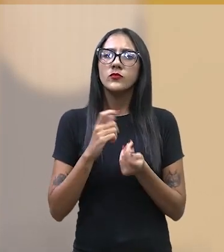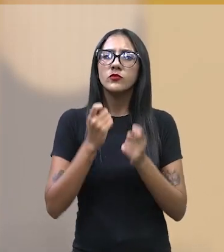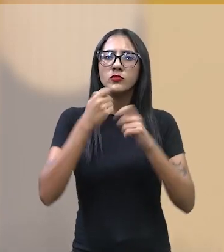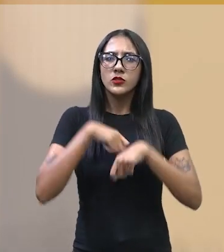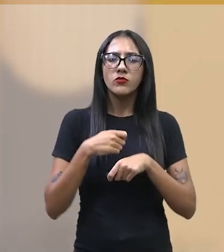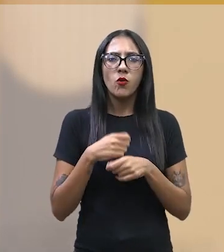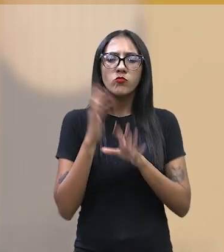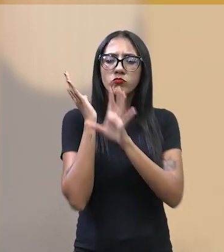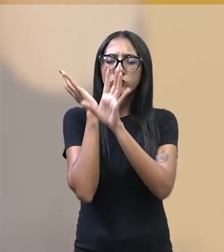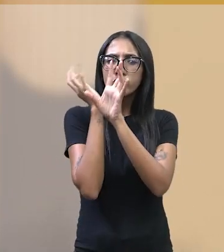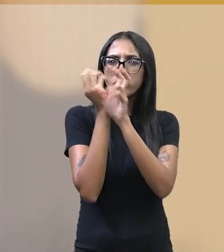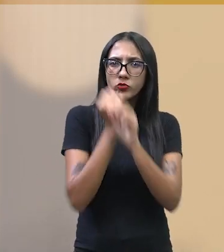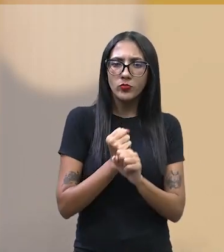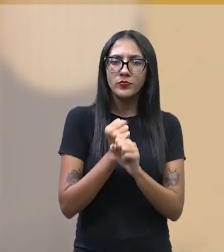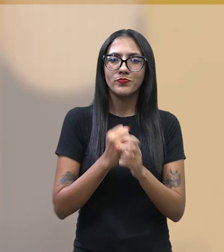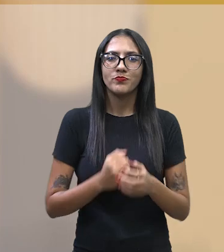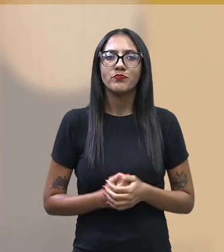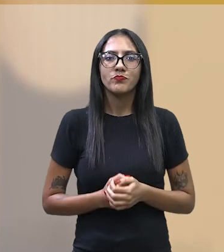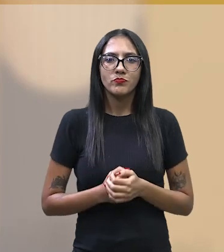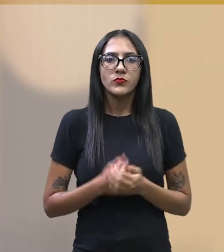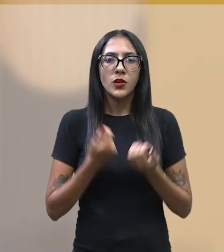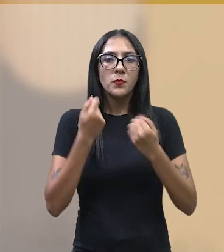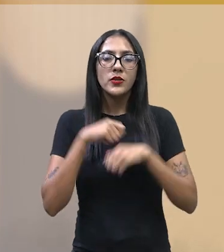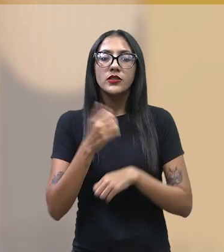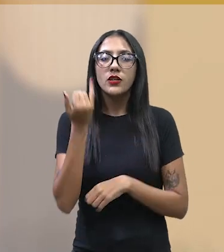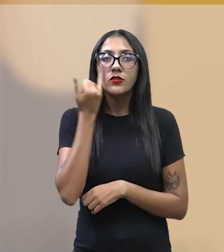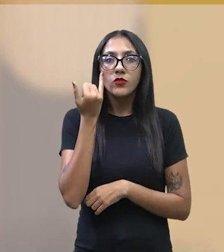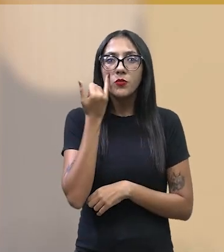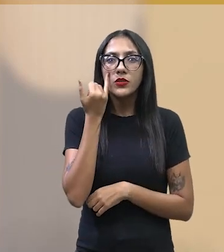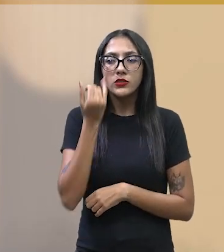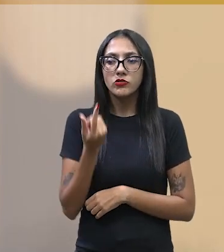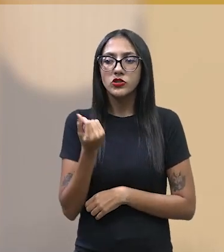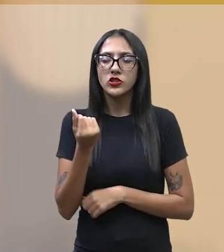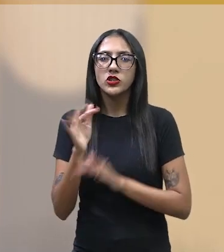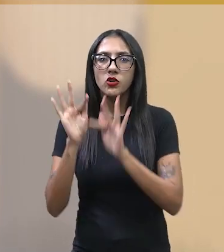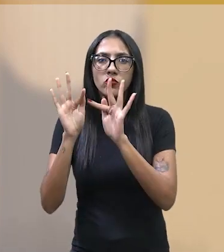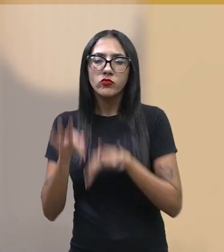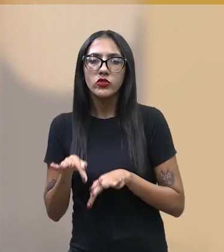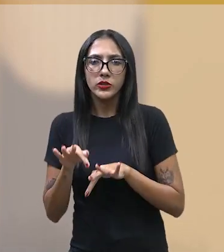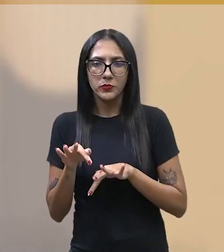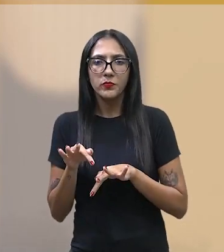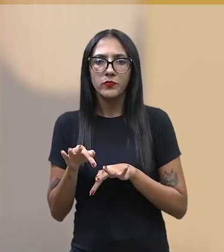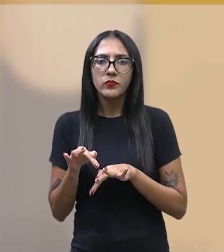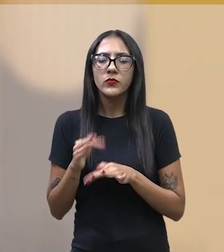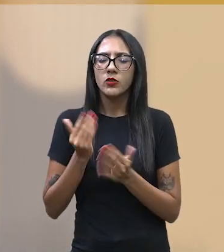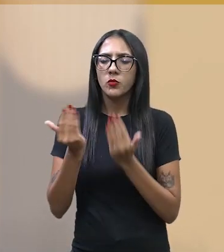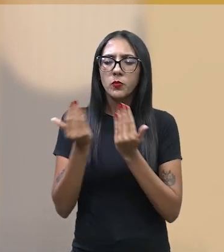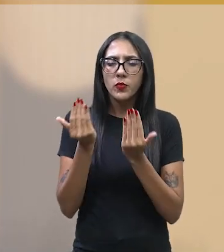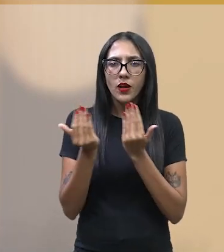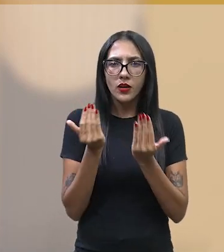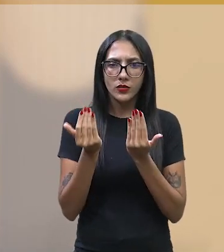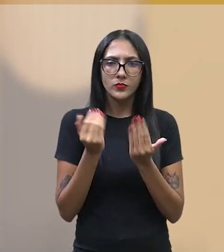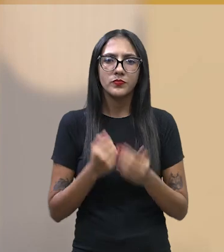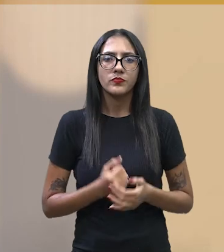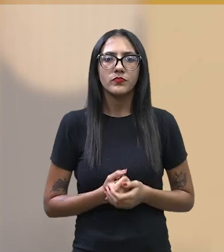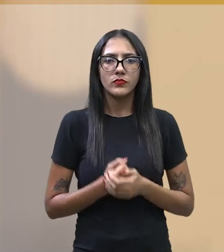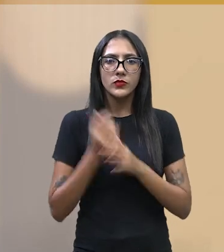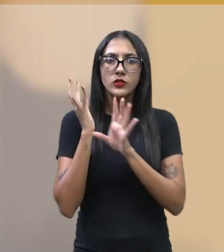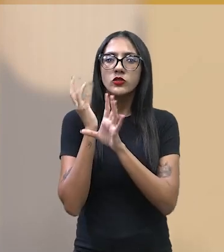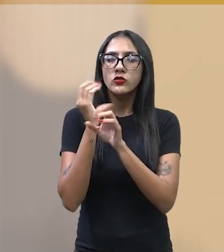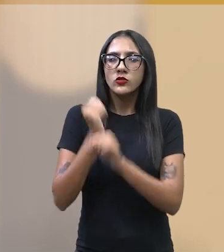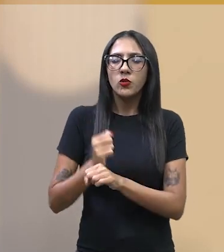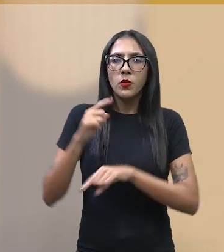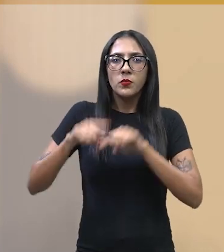fazer? A gente vai definir o preço de venda como o custo de produção que você teve e você soma aí com esse custo